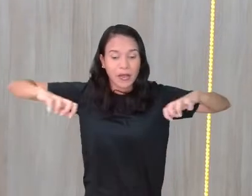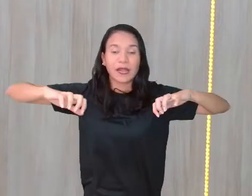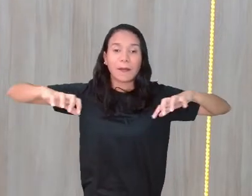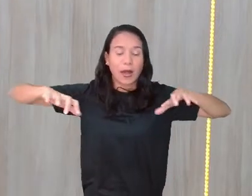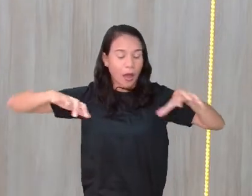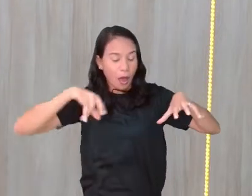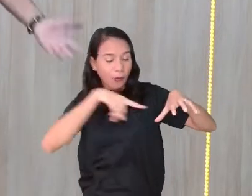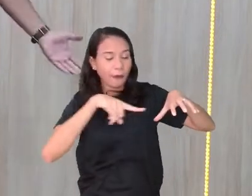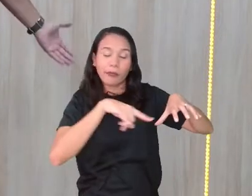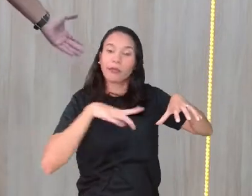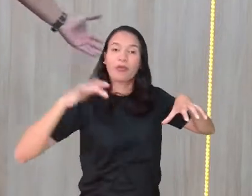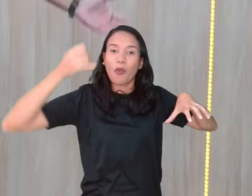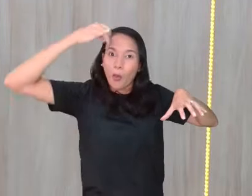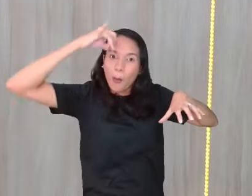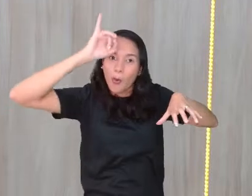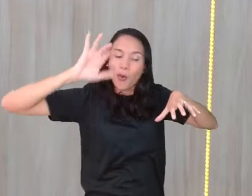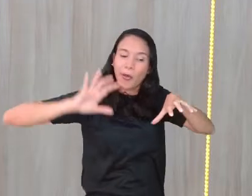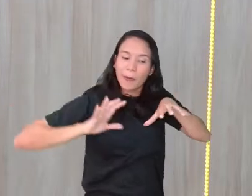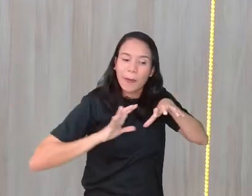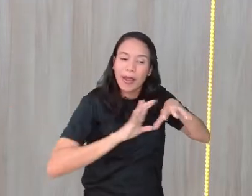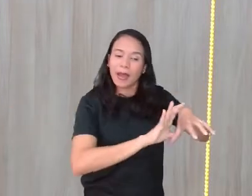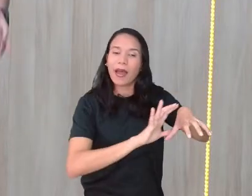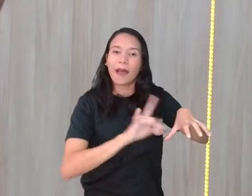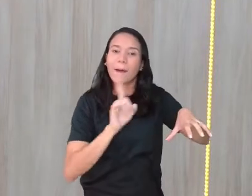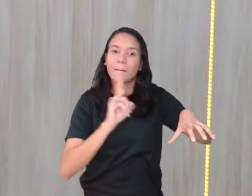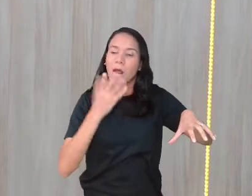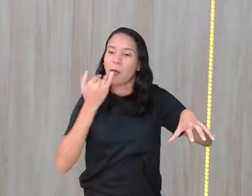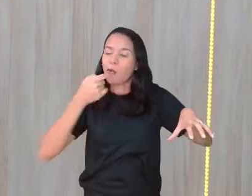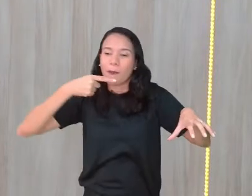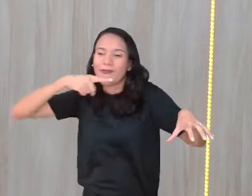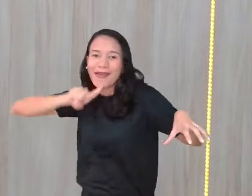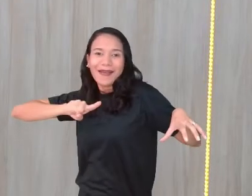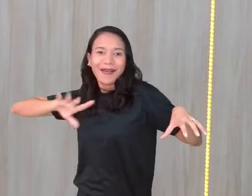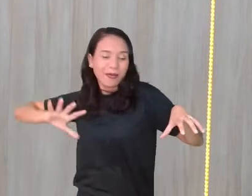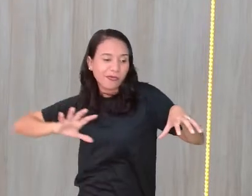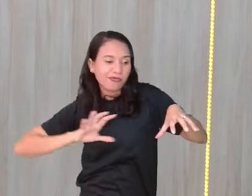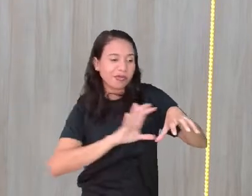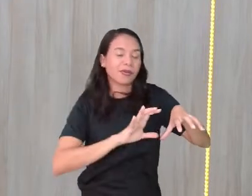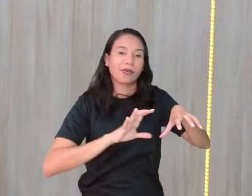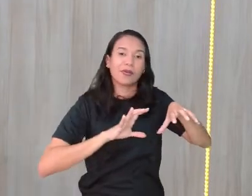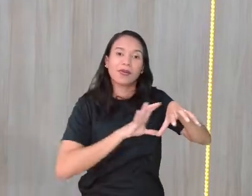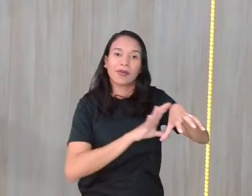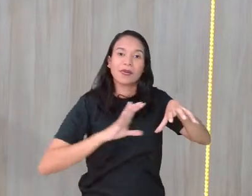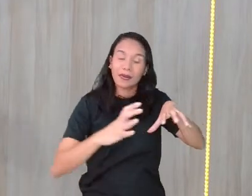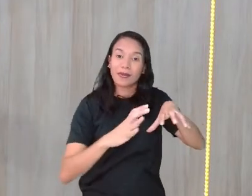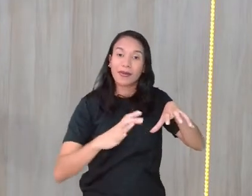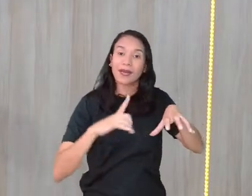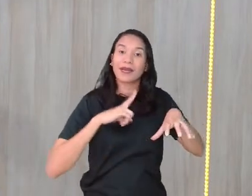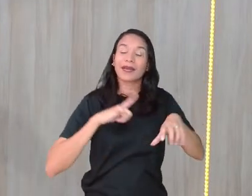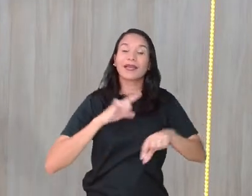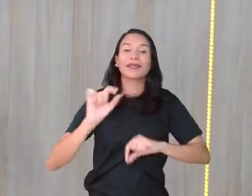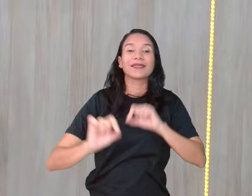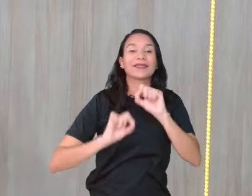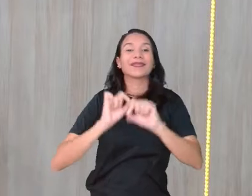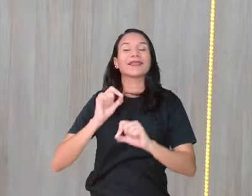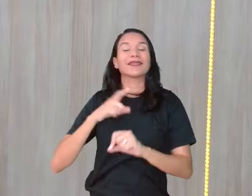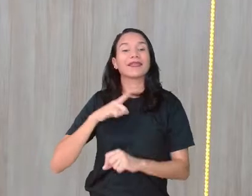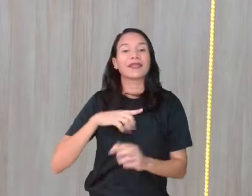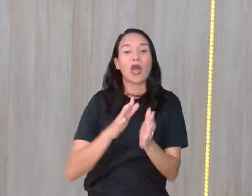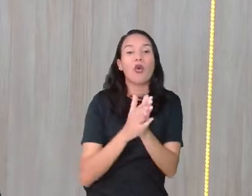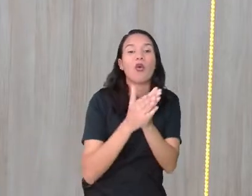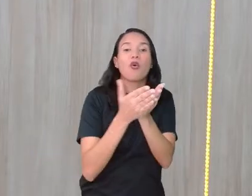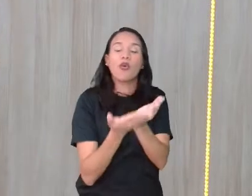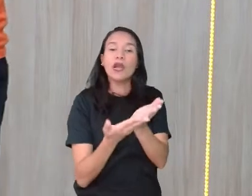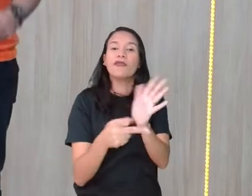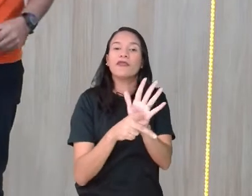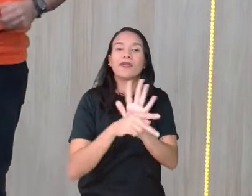separar o gado, né? Levava os animais para a invernada de vários engenhos, professor. Quem diz isso é Manuel Correia de Andrade, no livro A Terra e